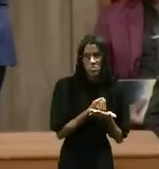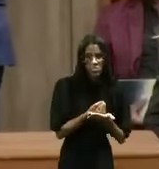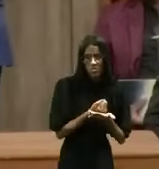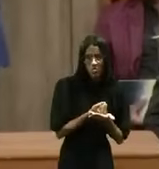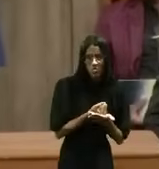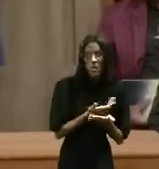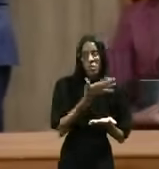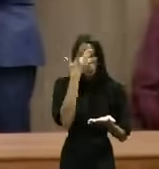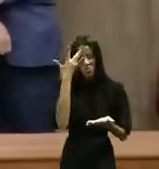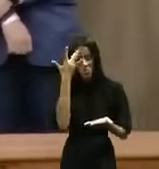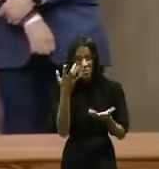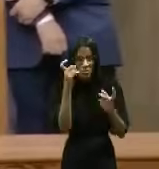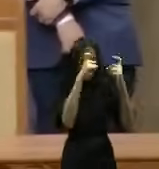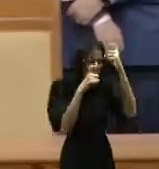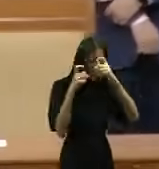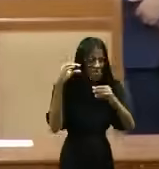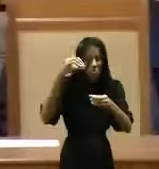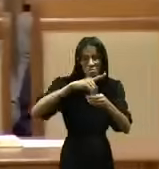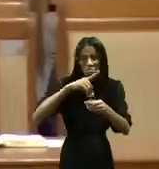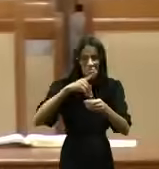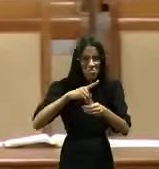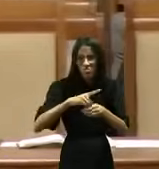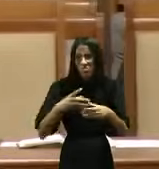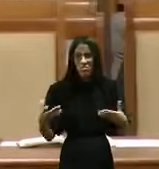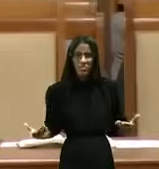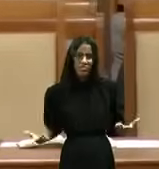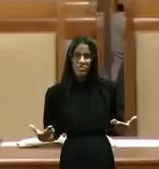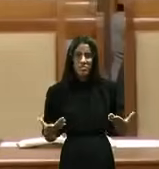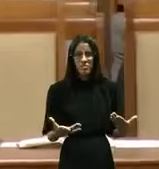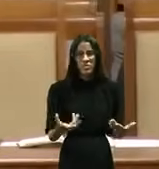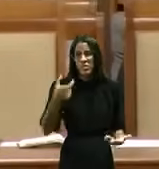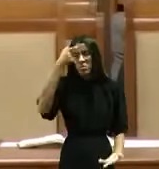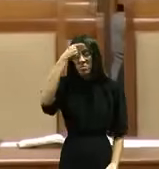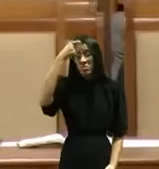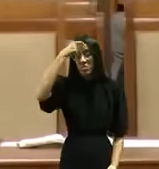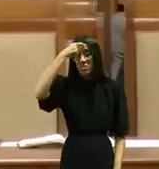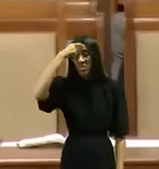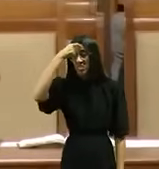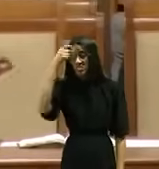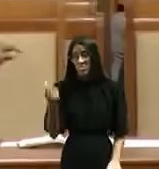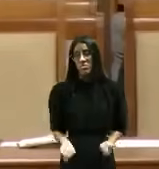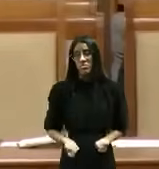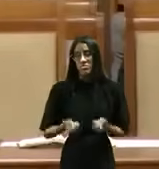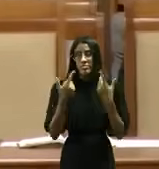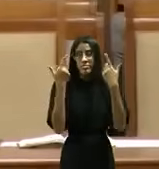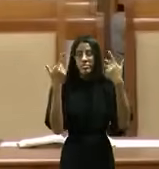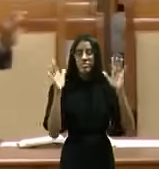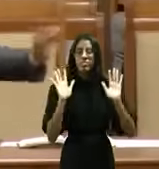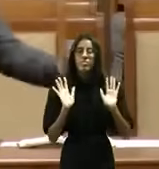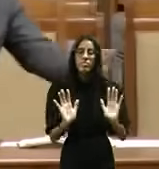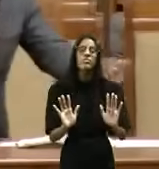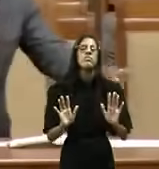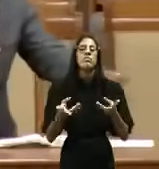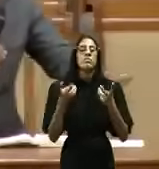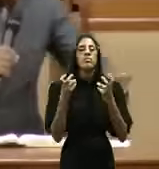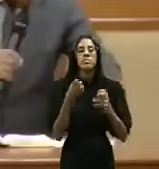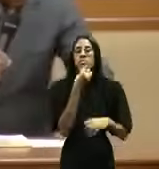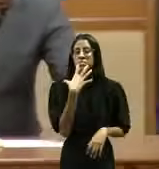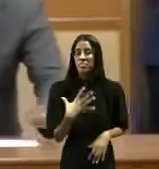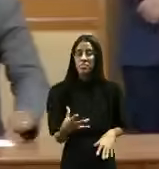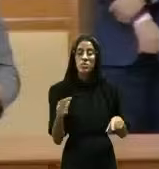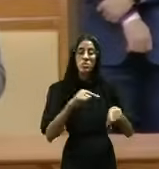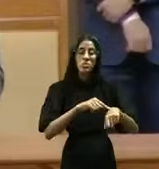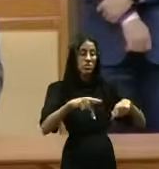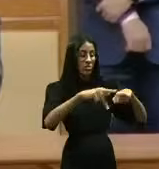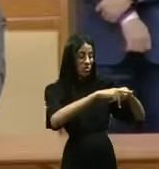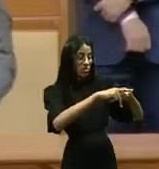é é mente é mente atrasada observem bem que esse Pedro quando